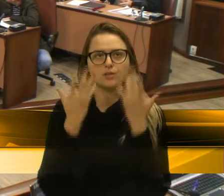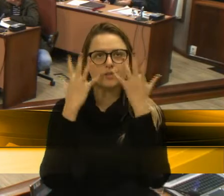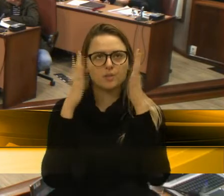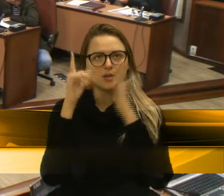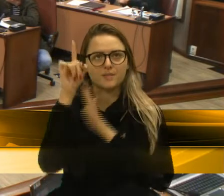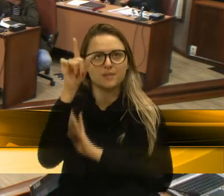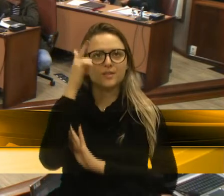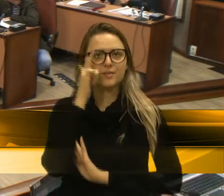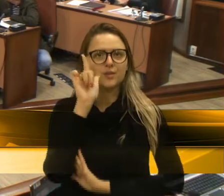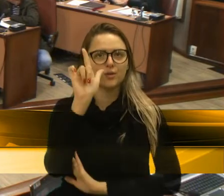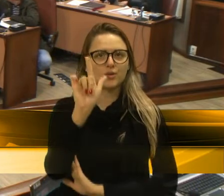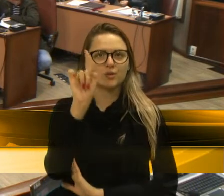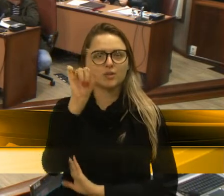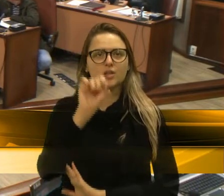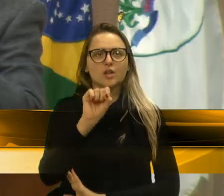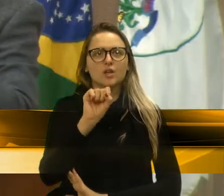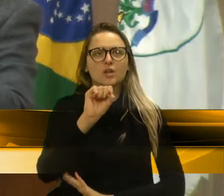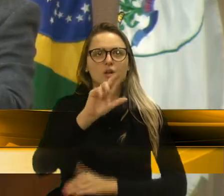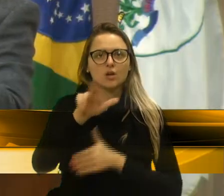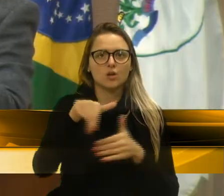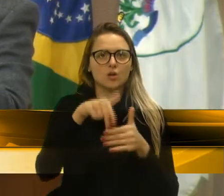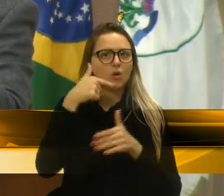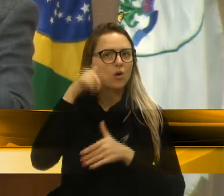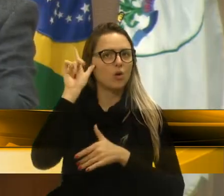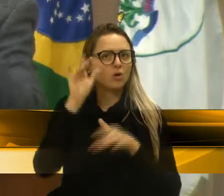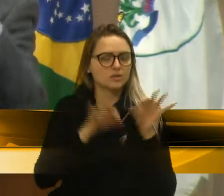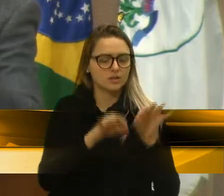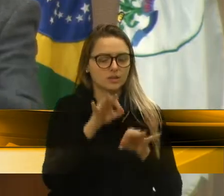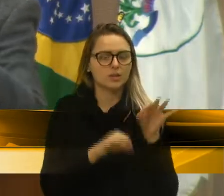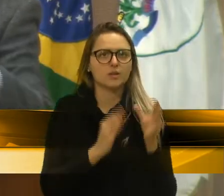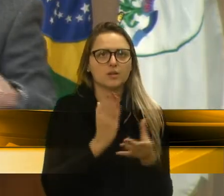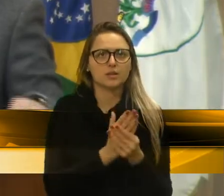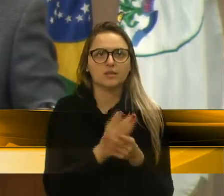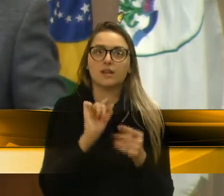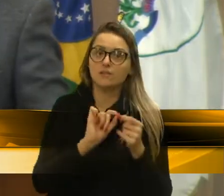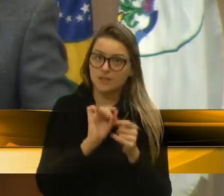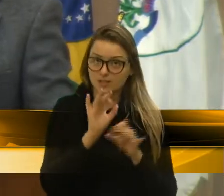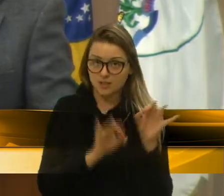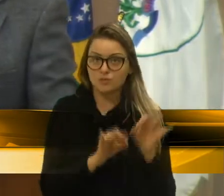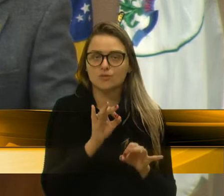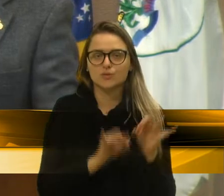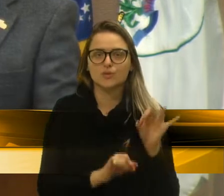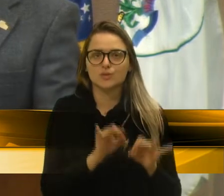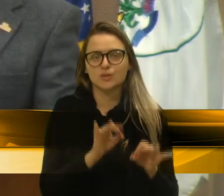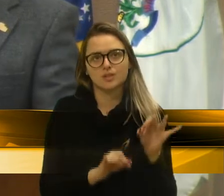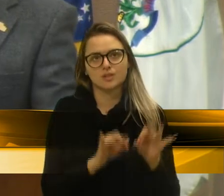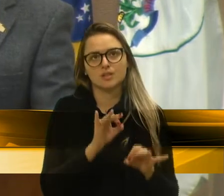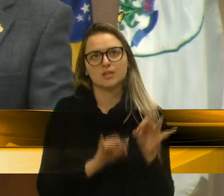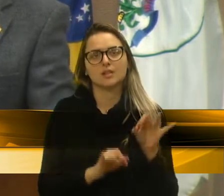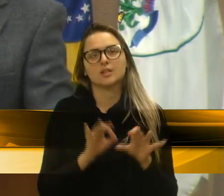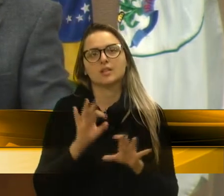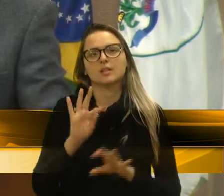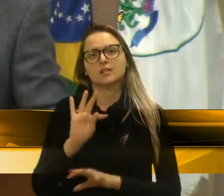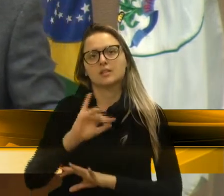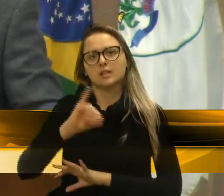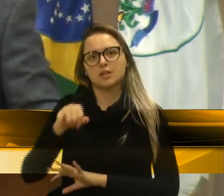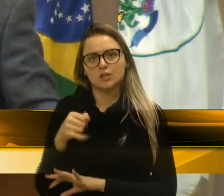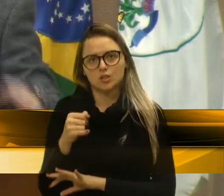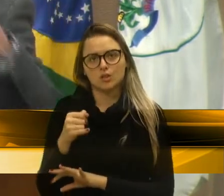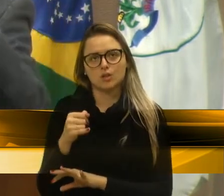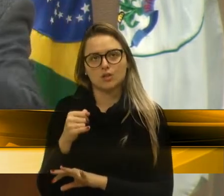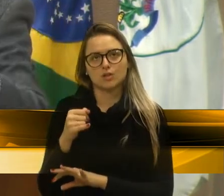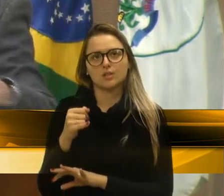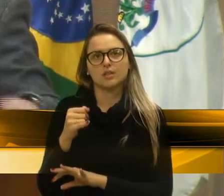vitória de ontem no Tribunal de Justiça, está se fazendo justiça. Nós do MDB também entramos no Tribunal